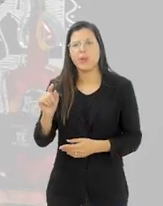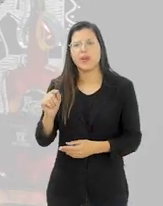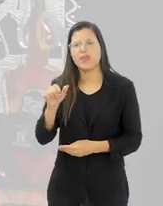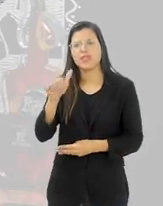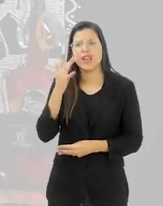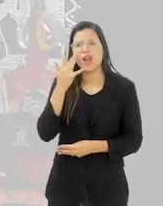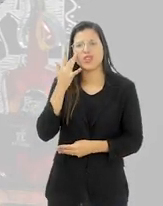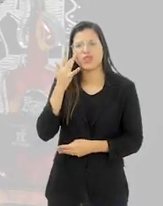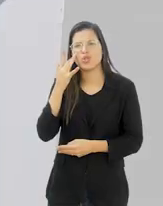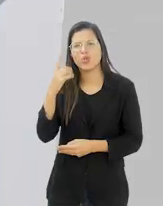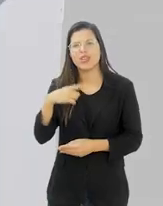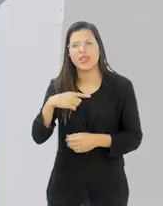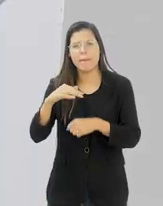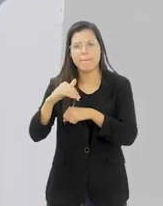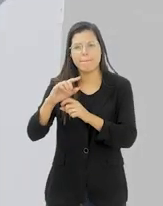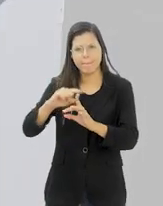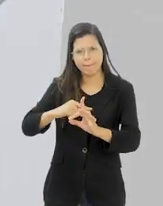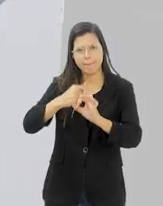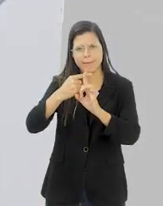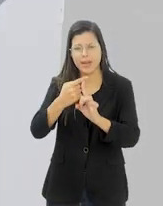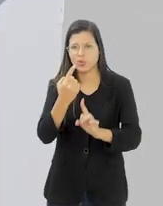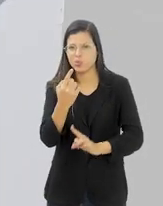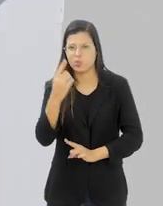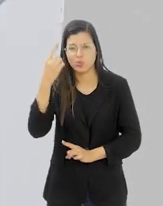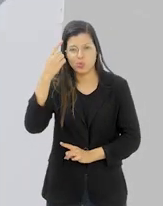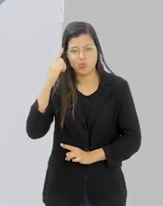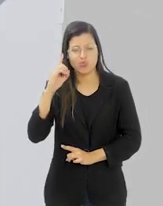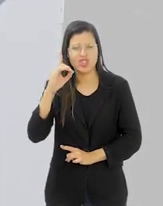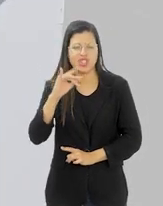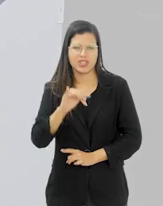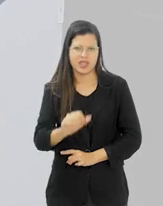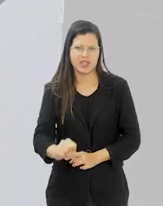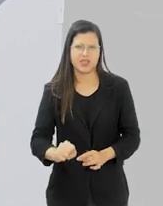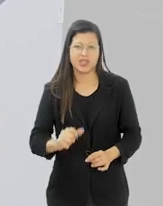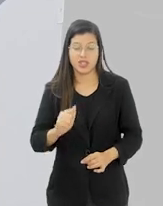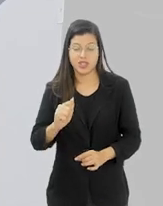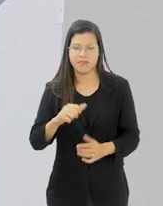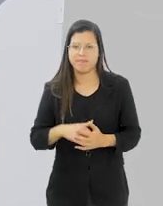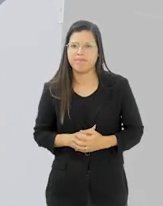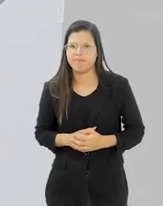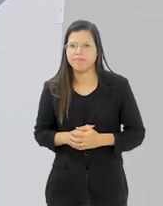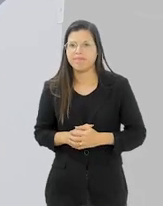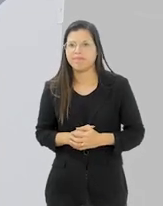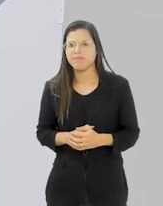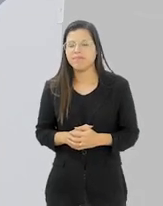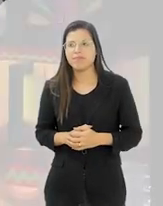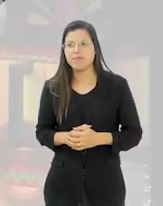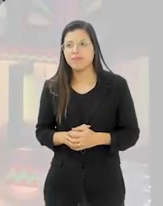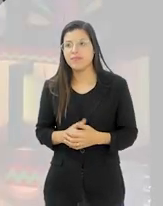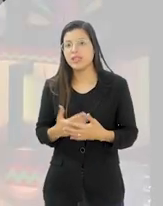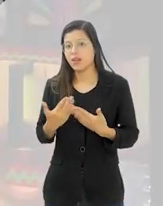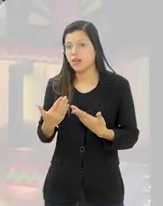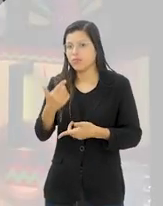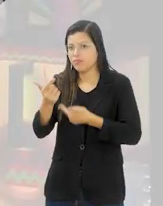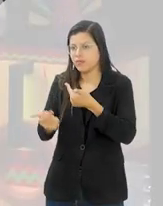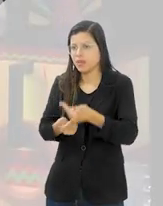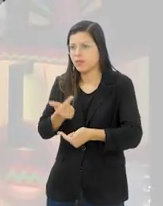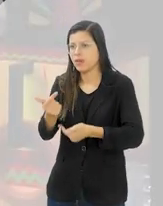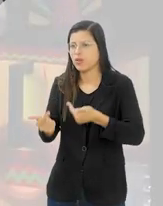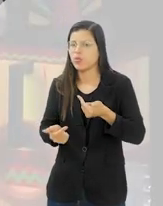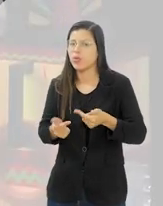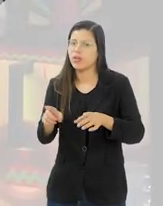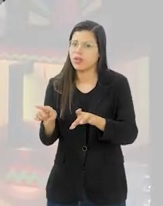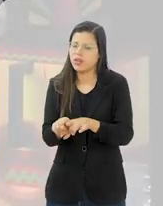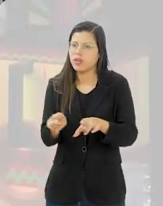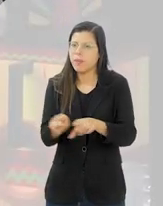achou desse acréscimo de mais um dia no desfile das grandes escolas? Eu, enquanto assim, trabalhador,